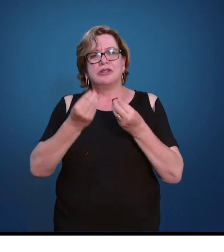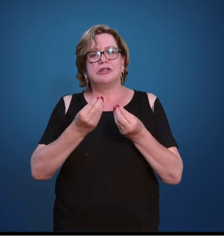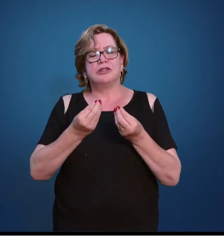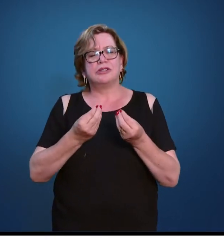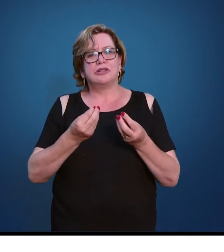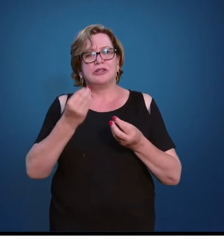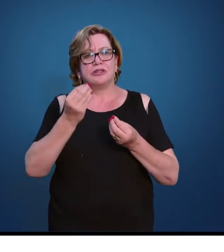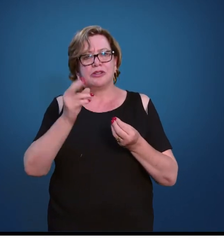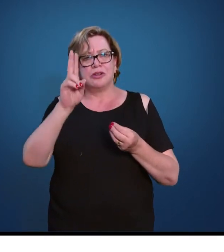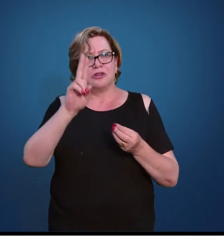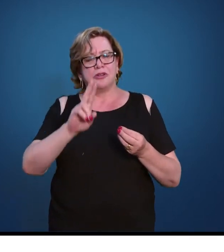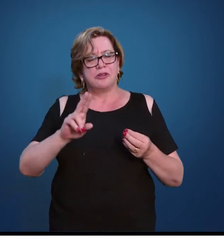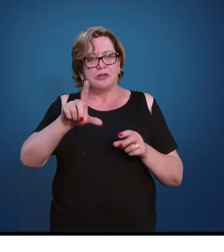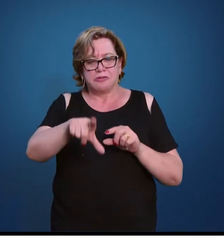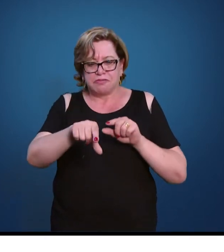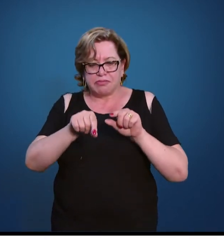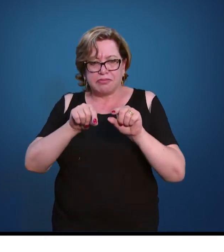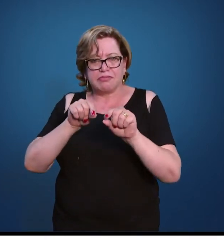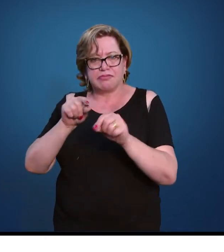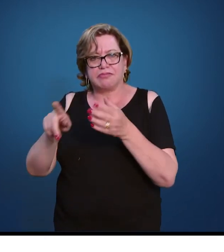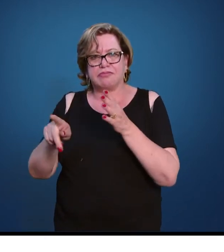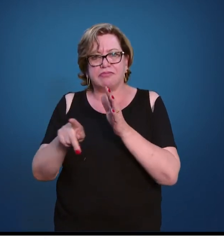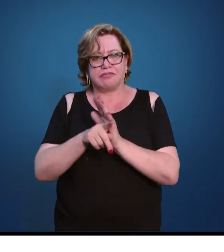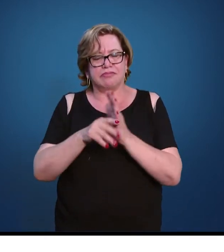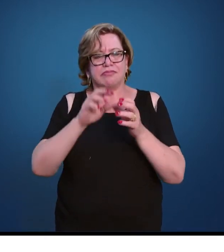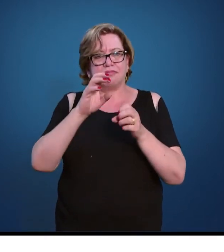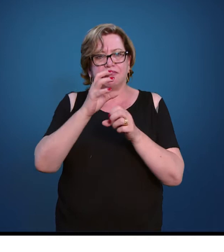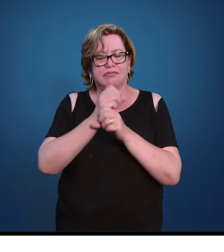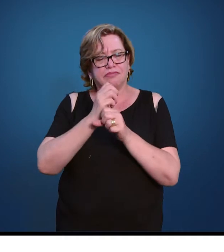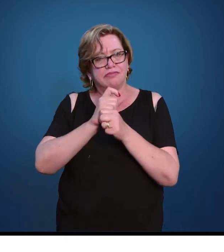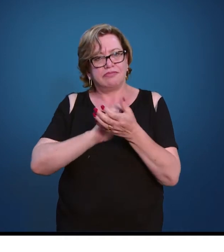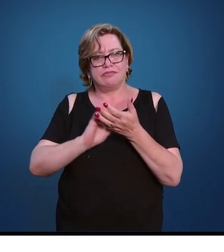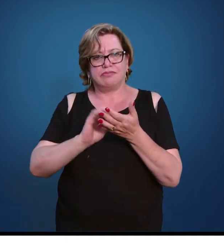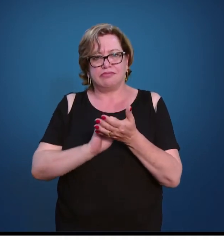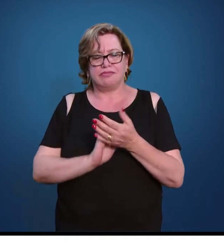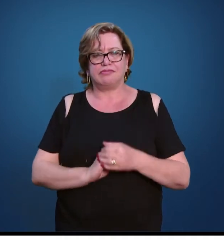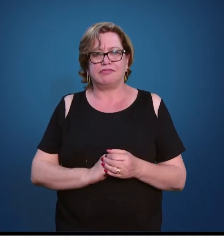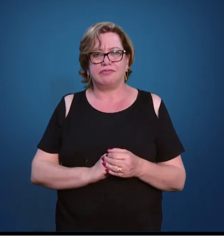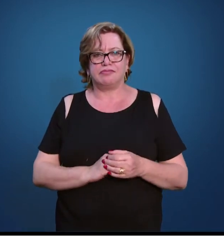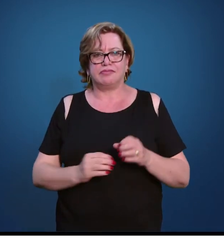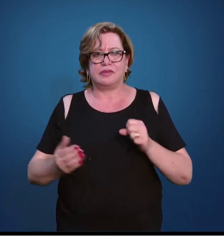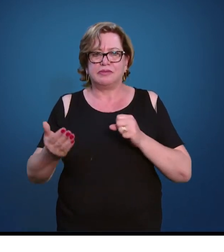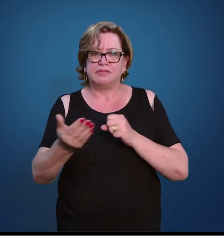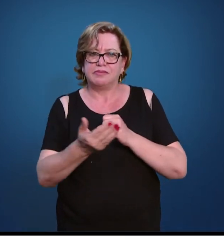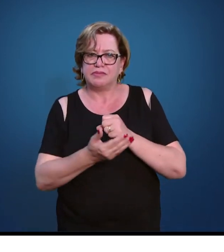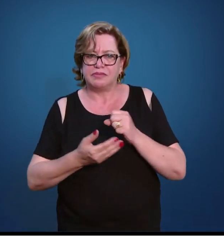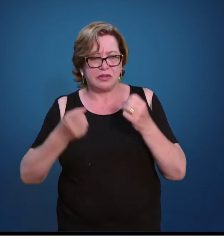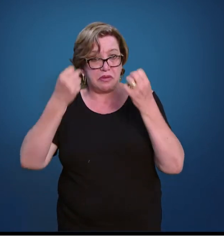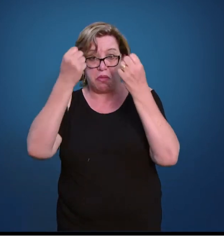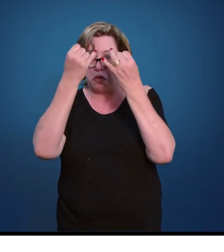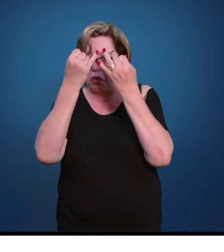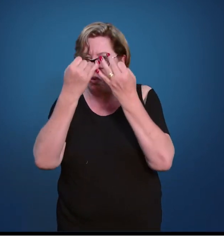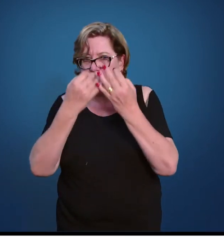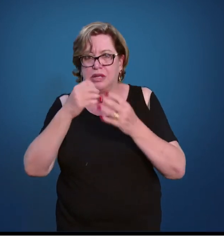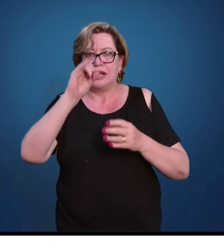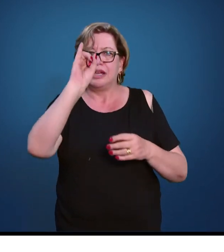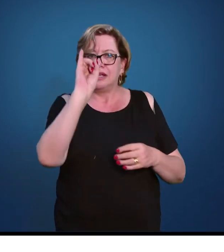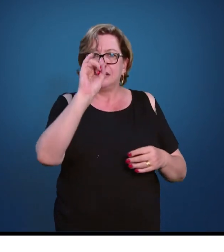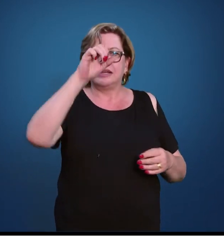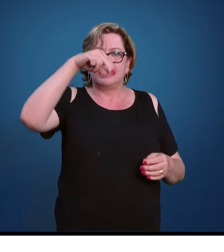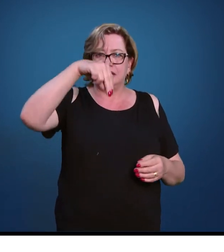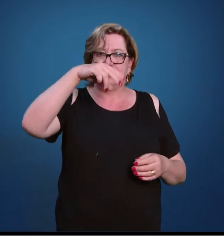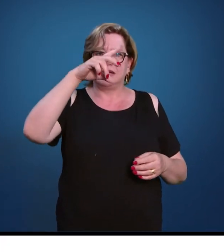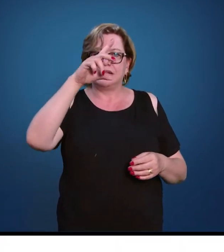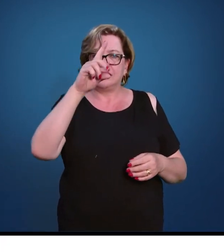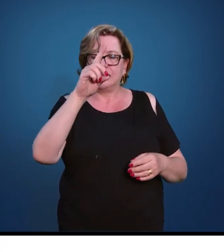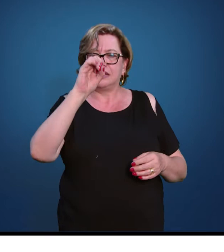que podem ser retirados das demonstrações contábeis. Basicamente, nós não vamos comentar sobre índices, sobre